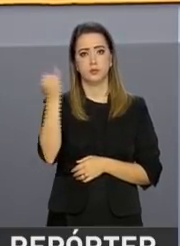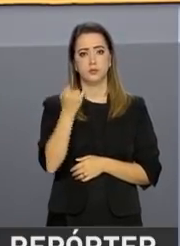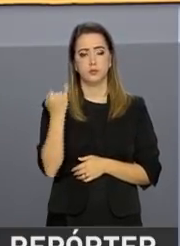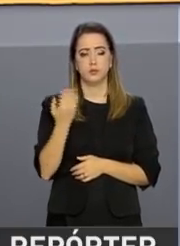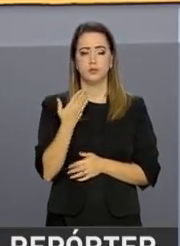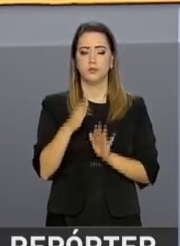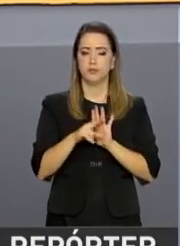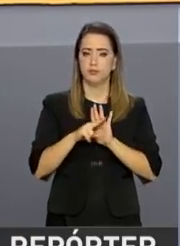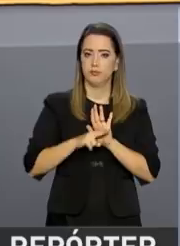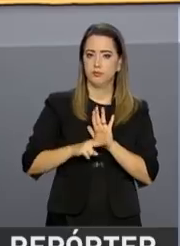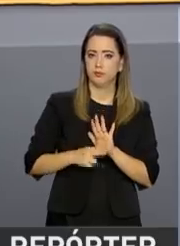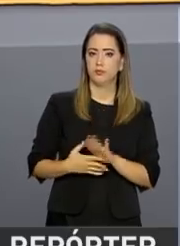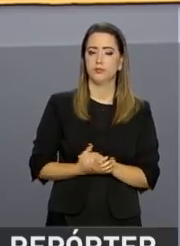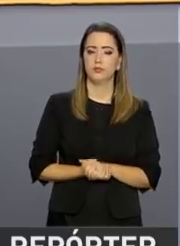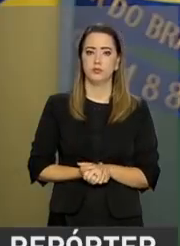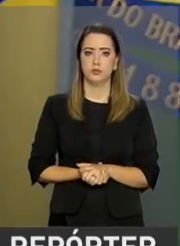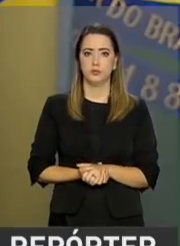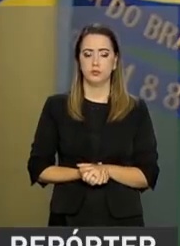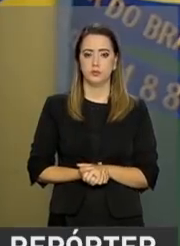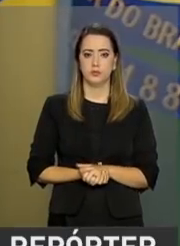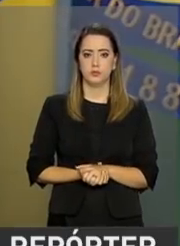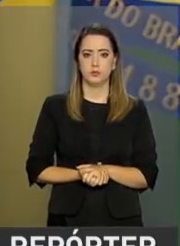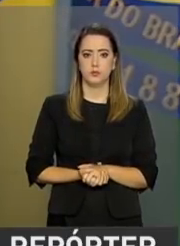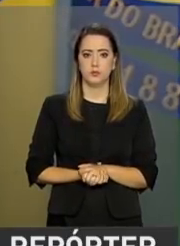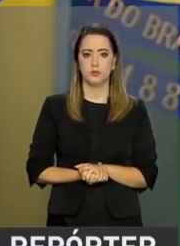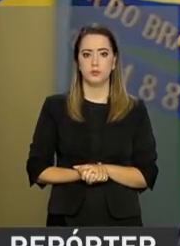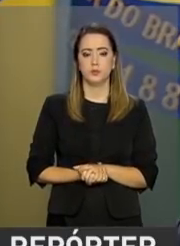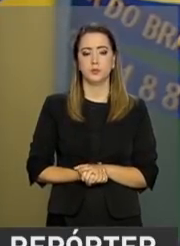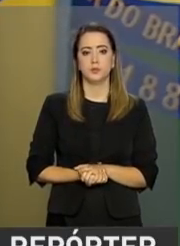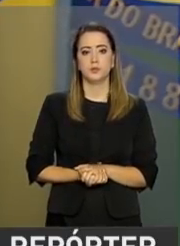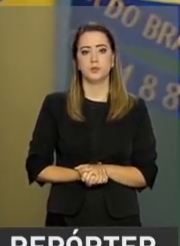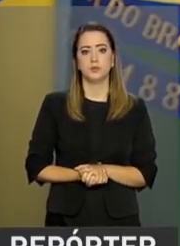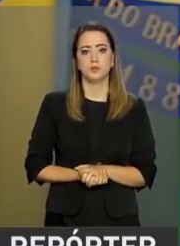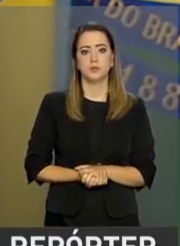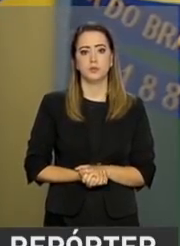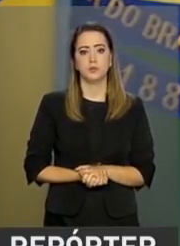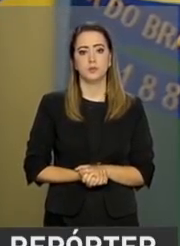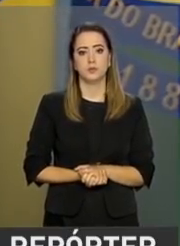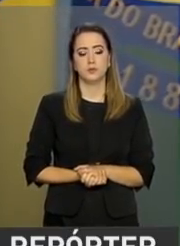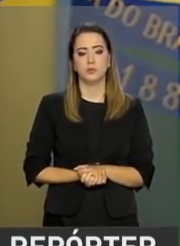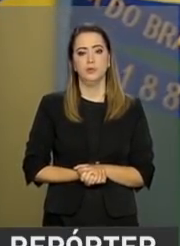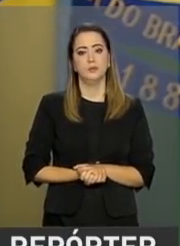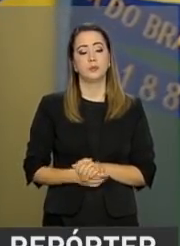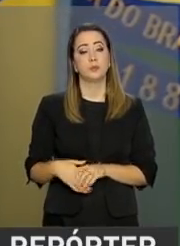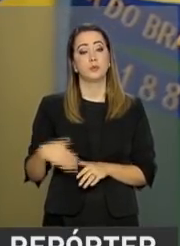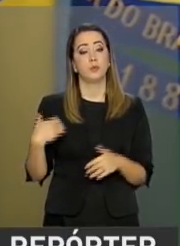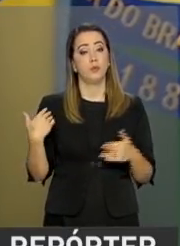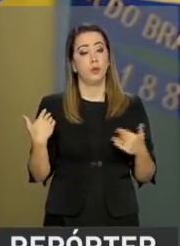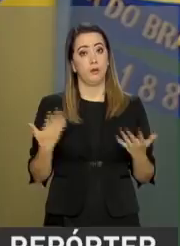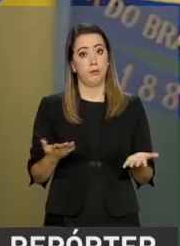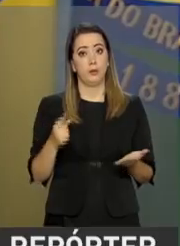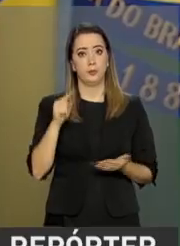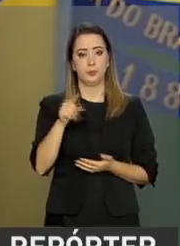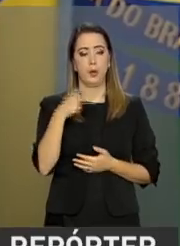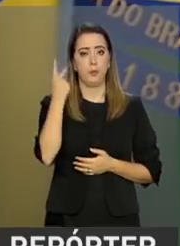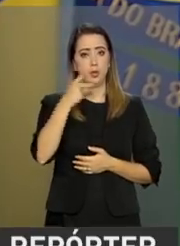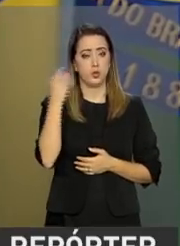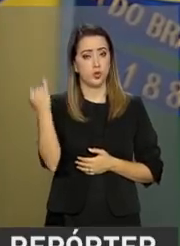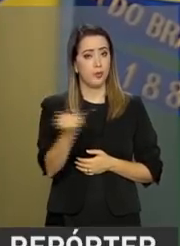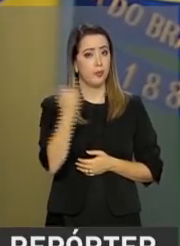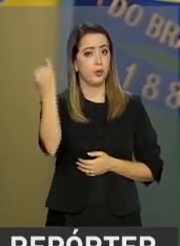importância da iniciativa está digamos assim a pedra fundamental de uma política